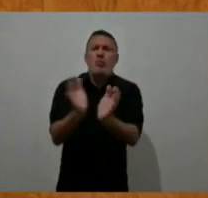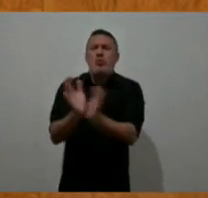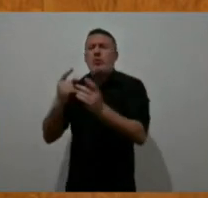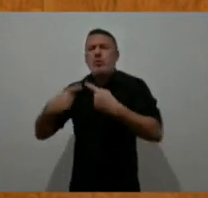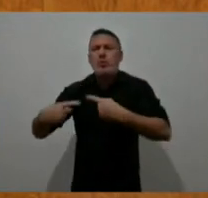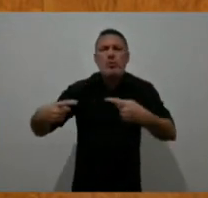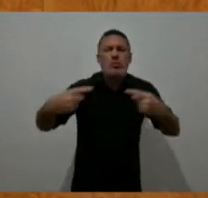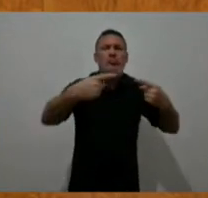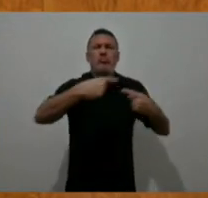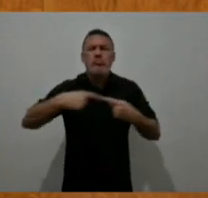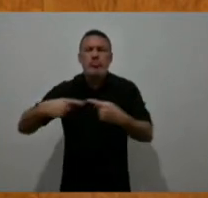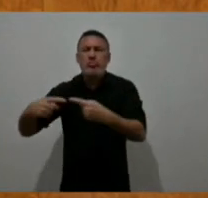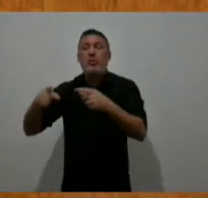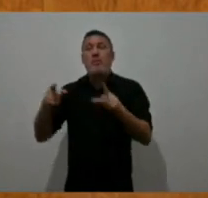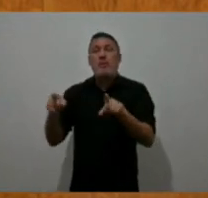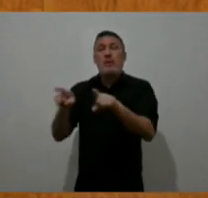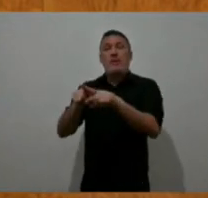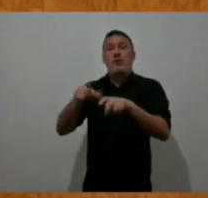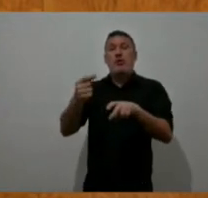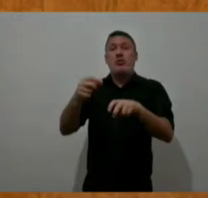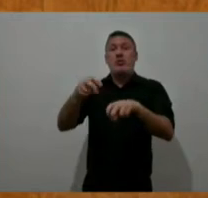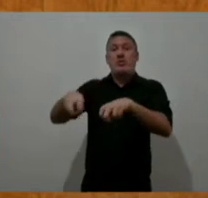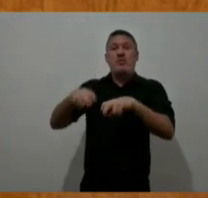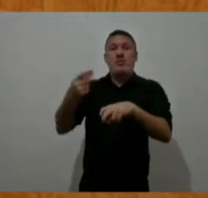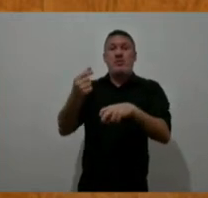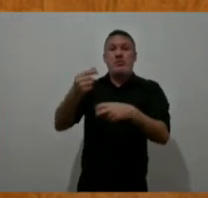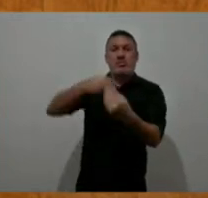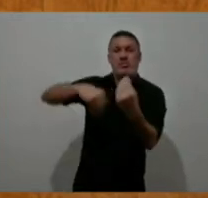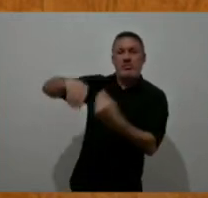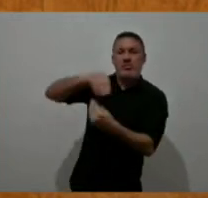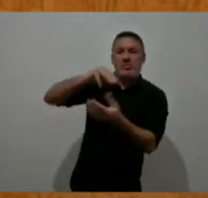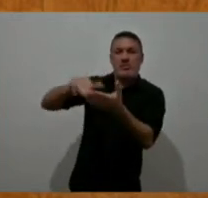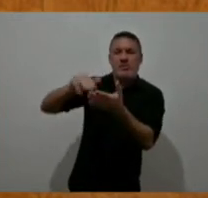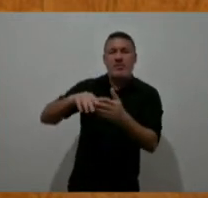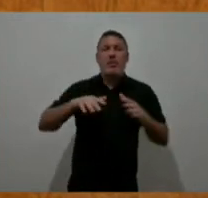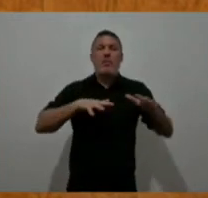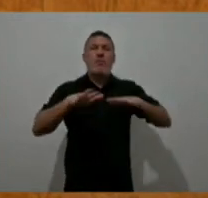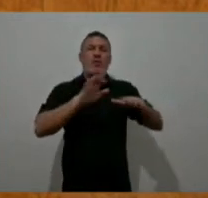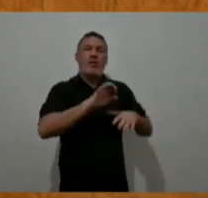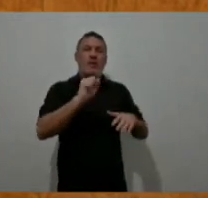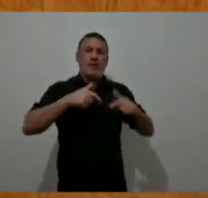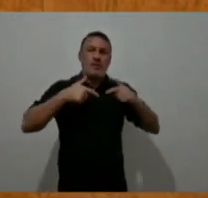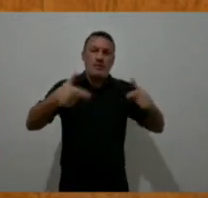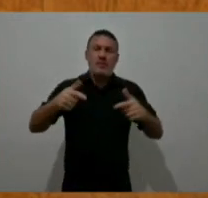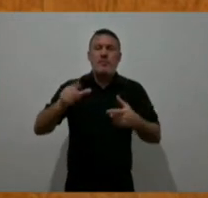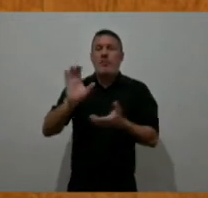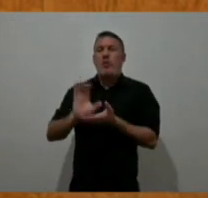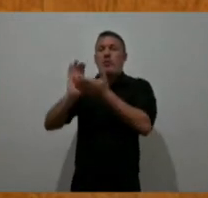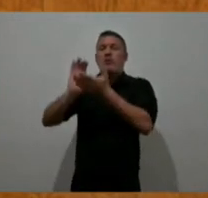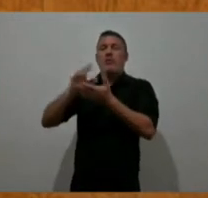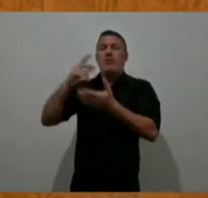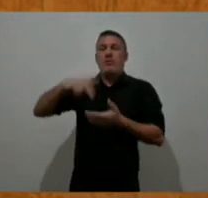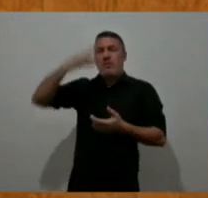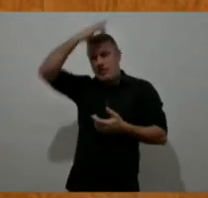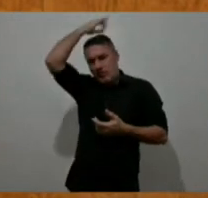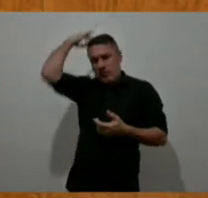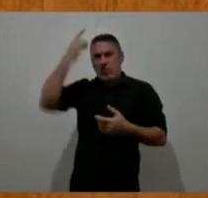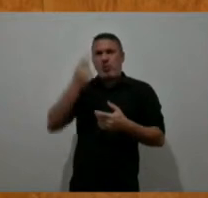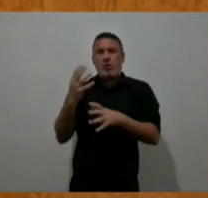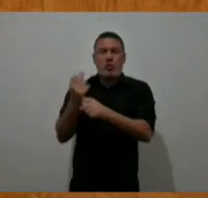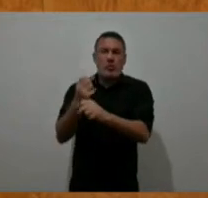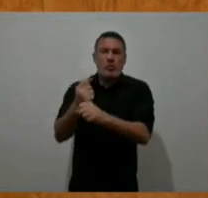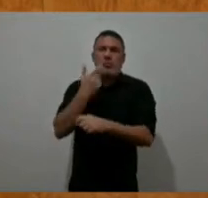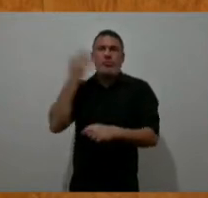da Fazenda do Estado, Movimento Espírito Santo em Ação, Conselho Regional de Contabilidade, com a Anshan, recentemente chegada ao Estado,